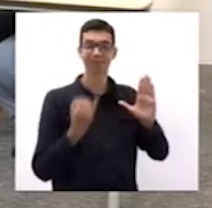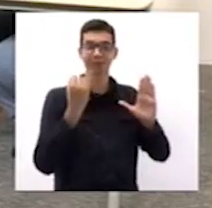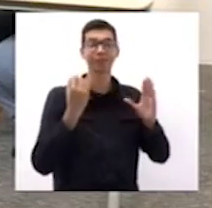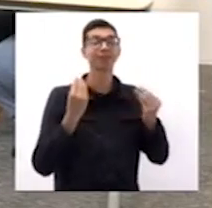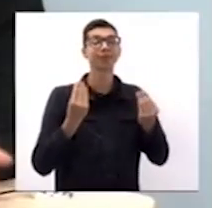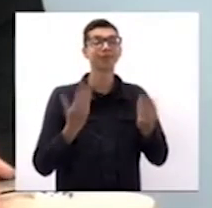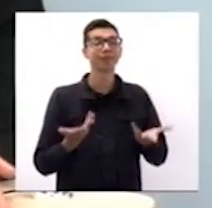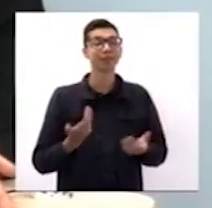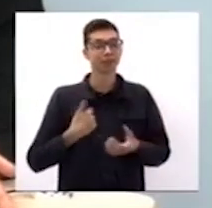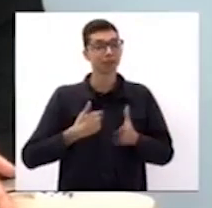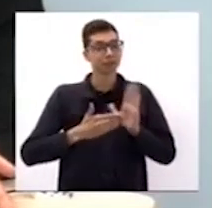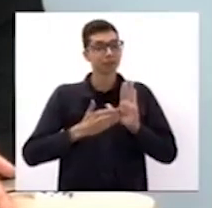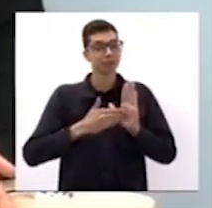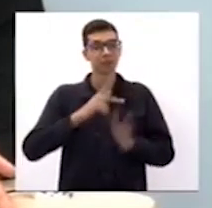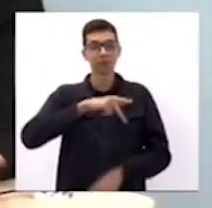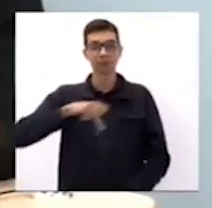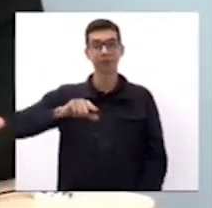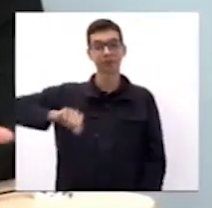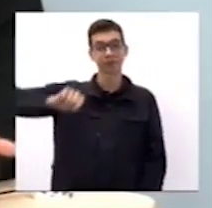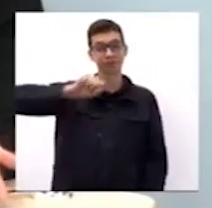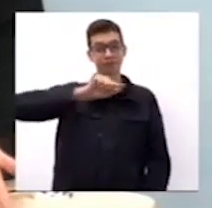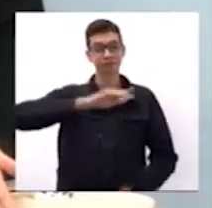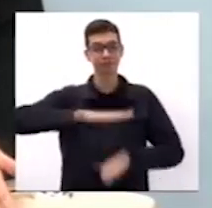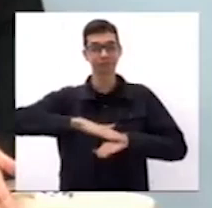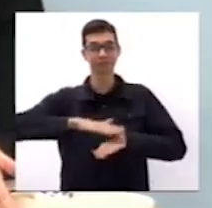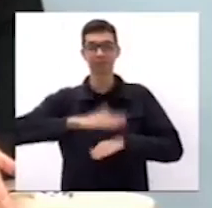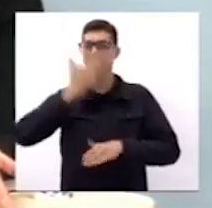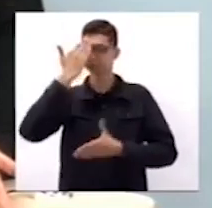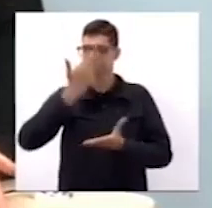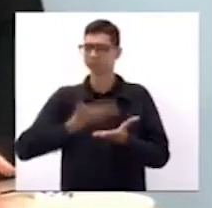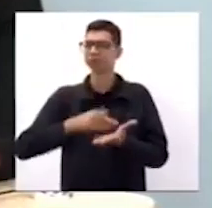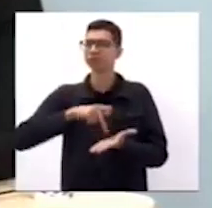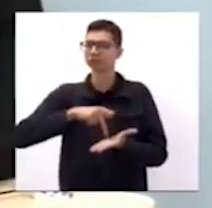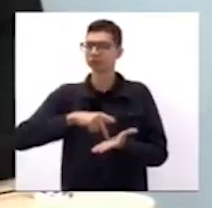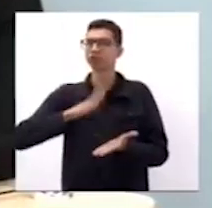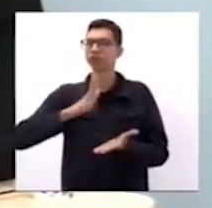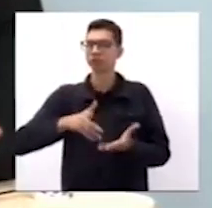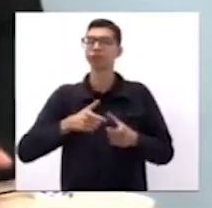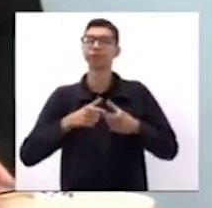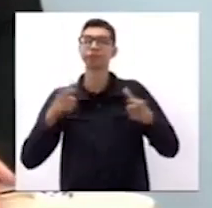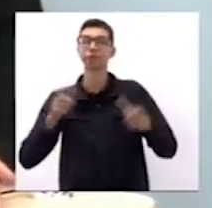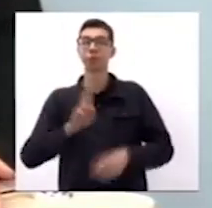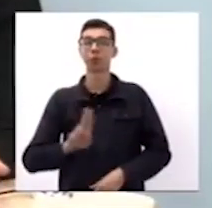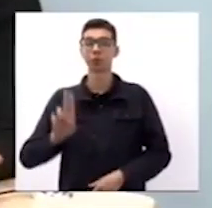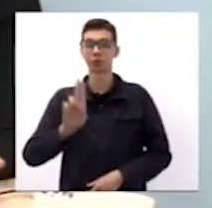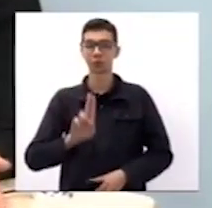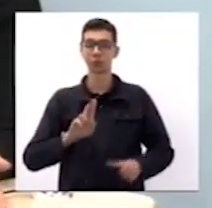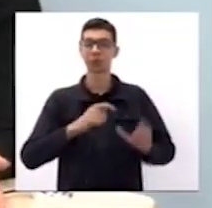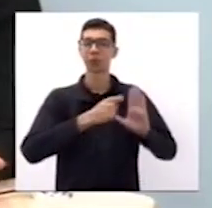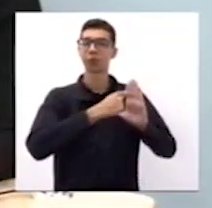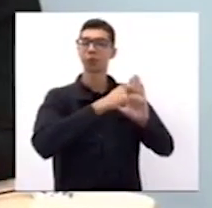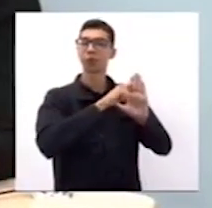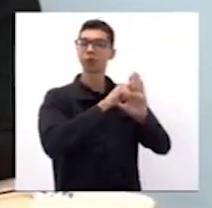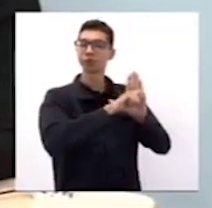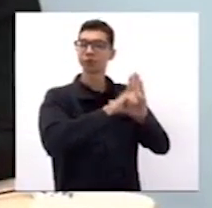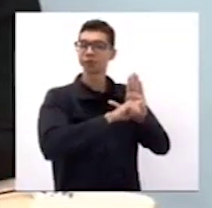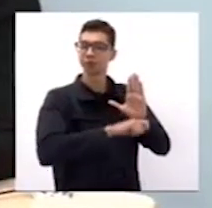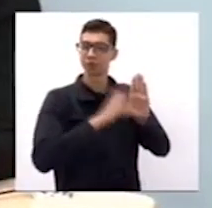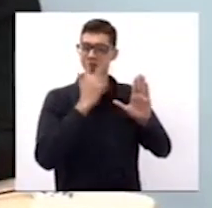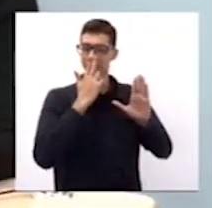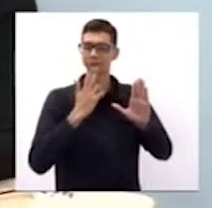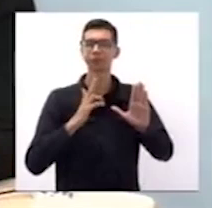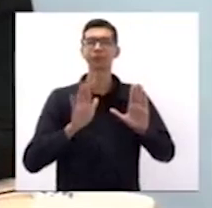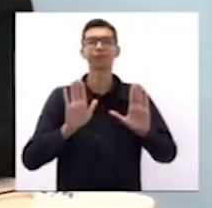eles façam. Eu acredito que muitos já fazem o uso do diário de bordo, muitos já utilizam aí. O